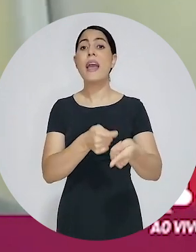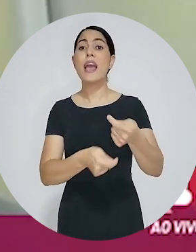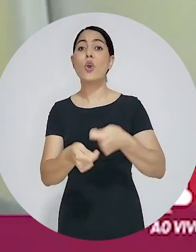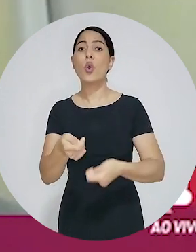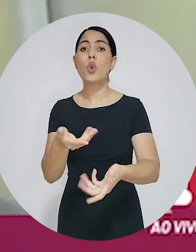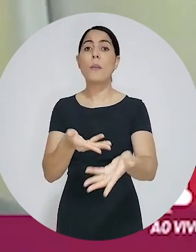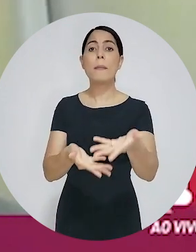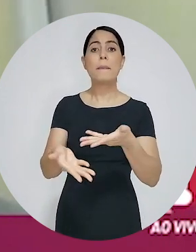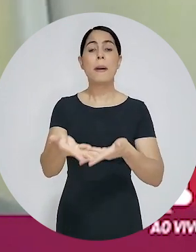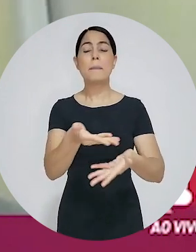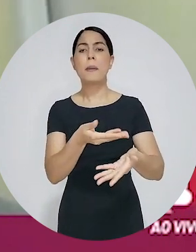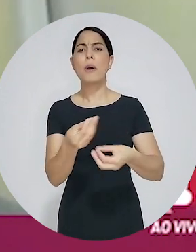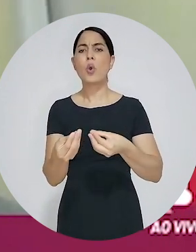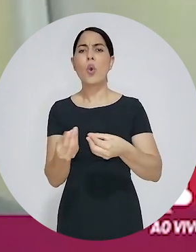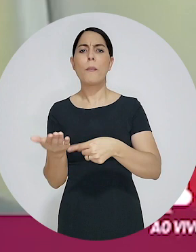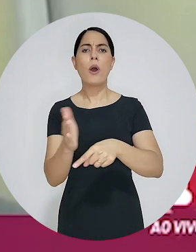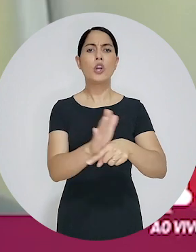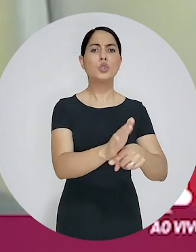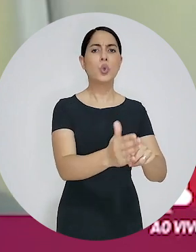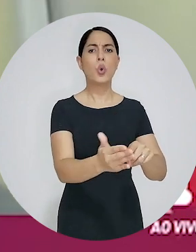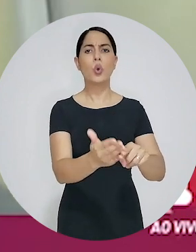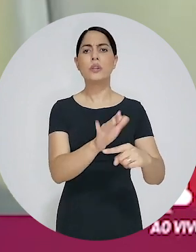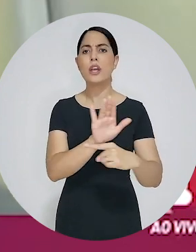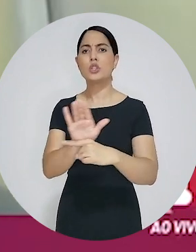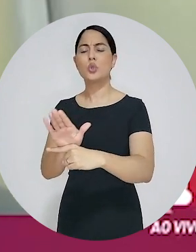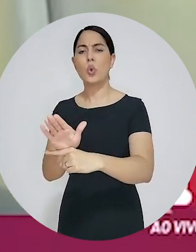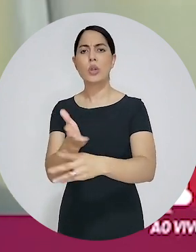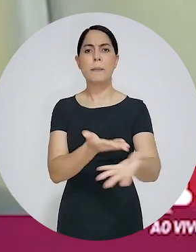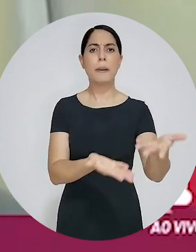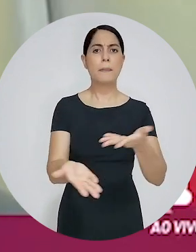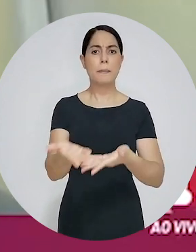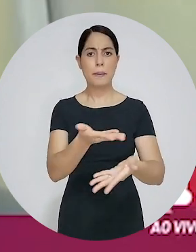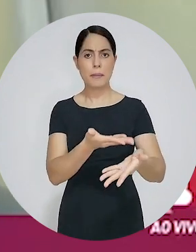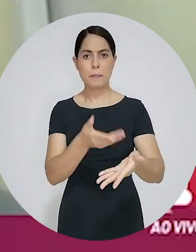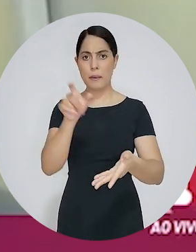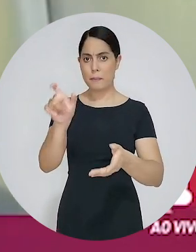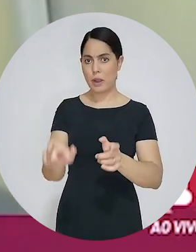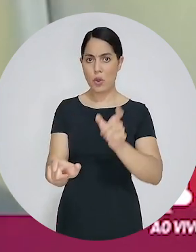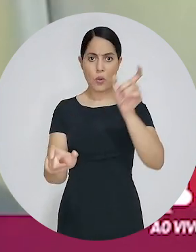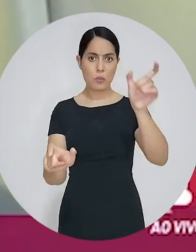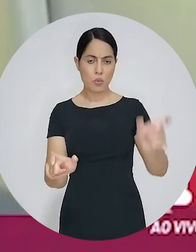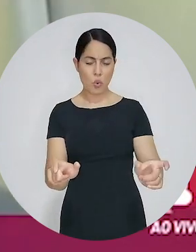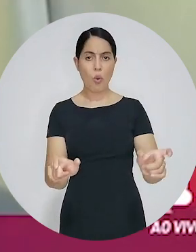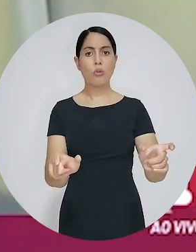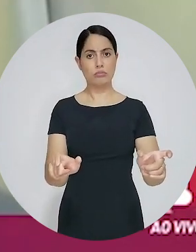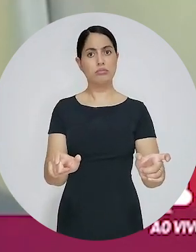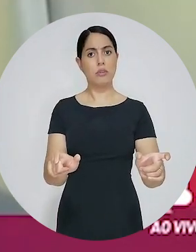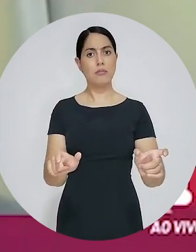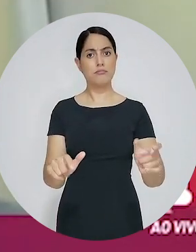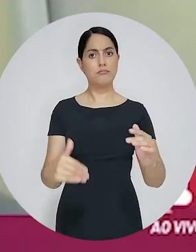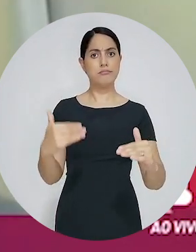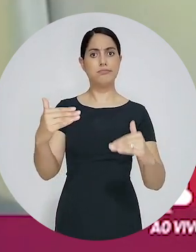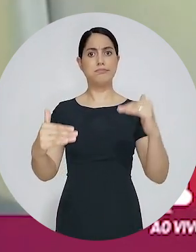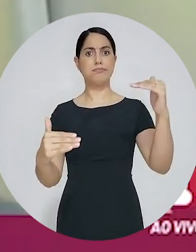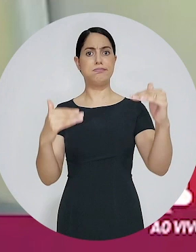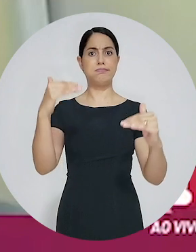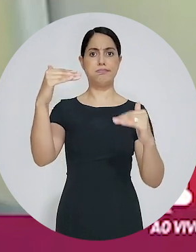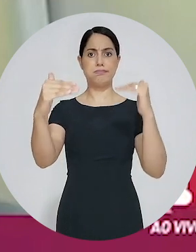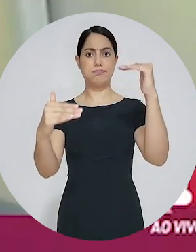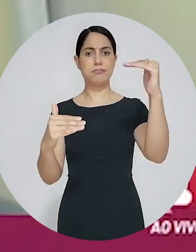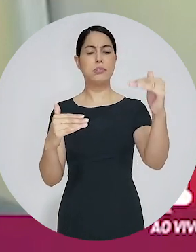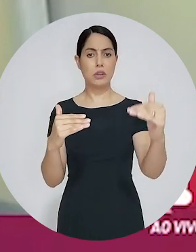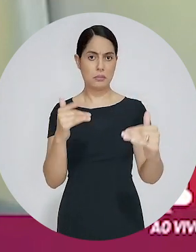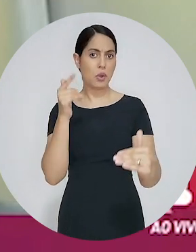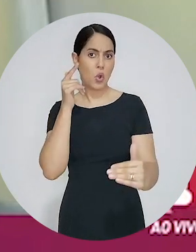sob aspecto econômico, ou seja, a ideia de um ajudar o outro para a prosperidade econômica, né, para permitir que o